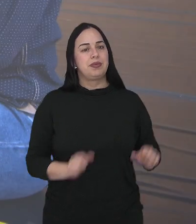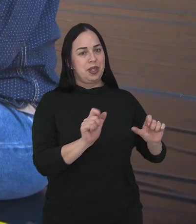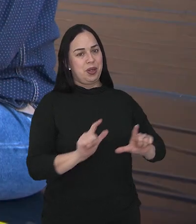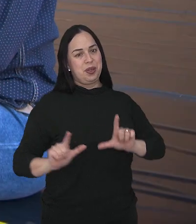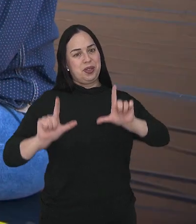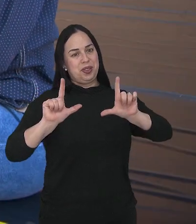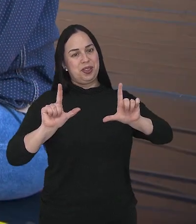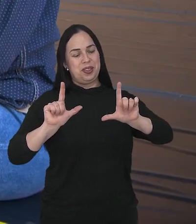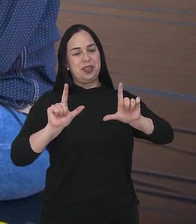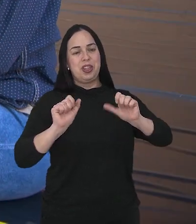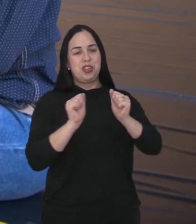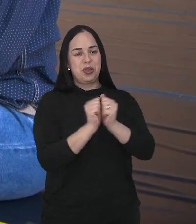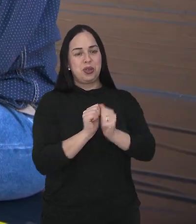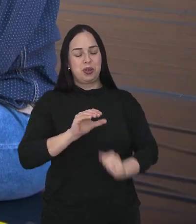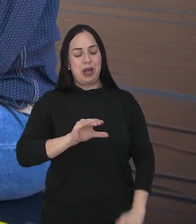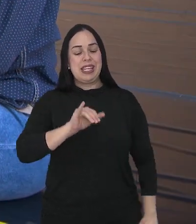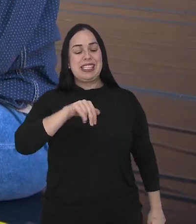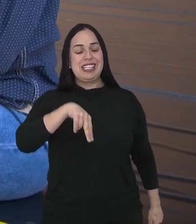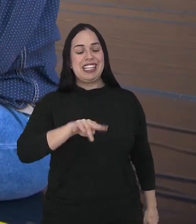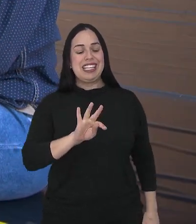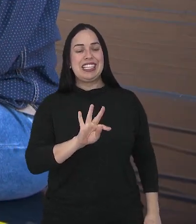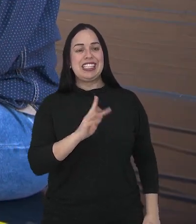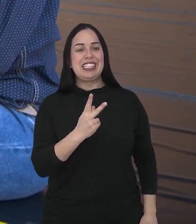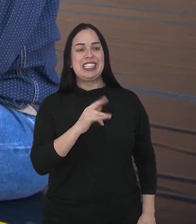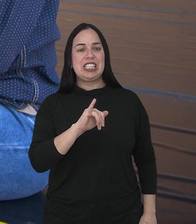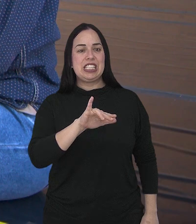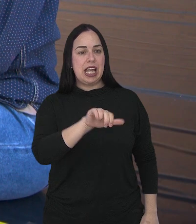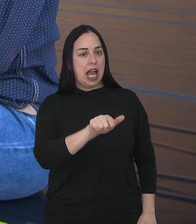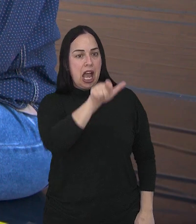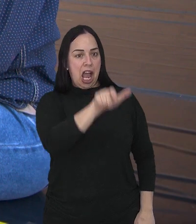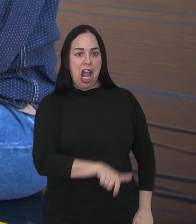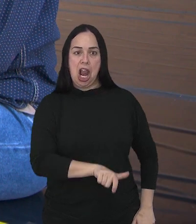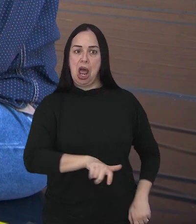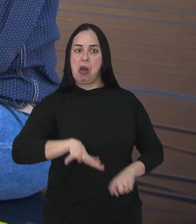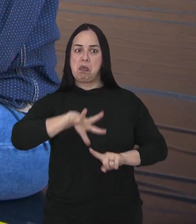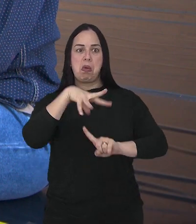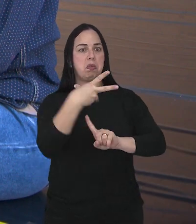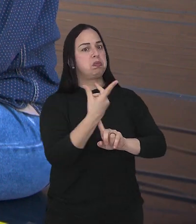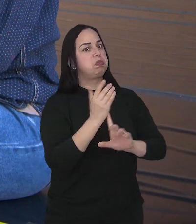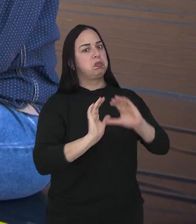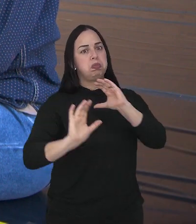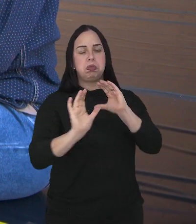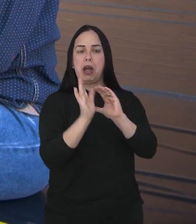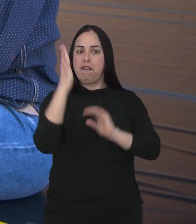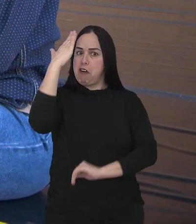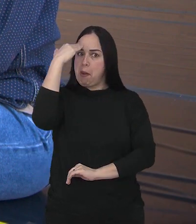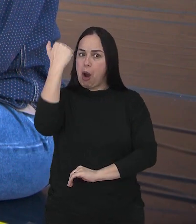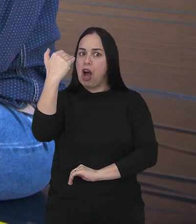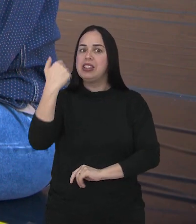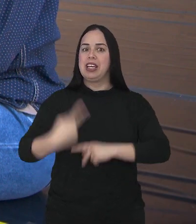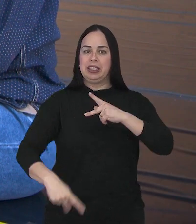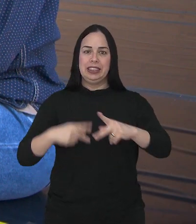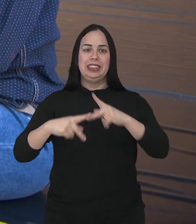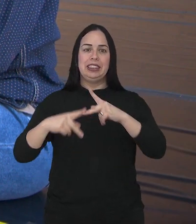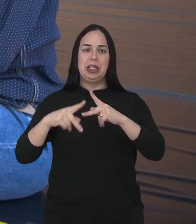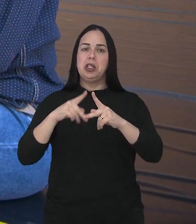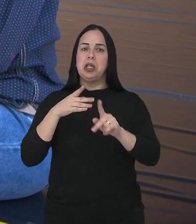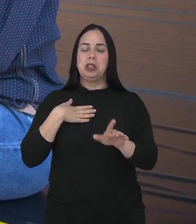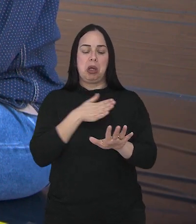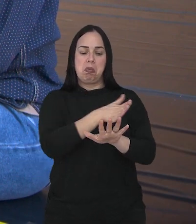E o Entrevistas de hoje está com a Cíntia Jardim, que é uma artista aí super conhecida aqui em São